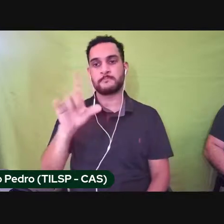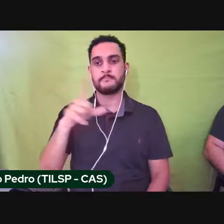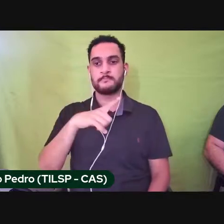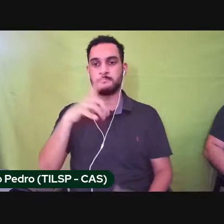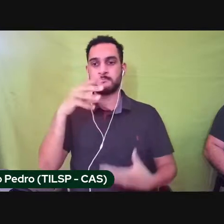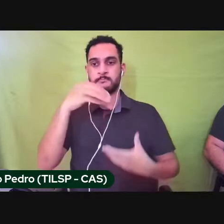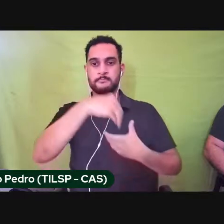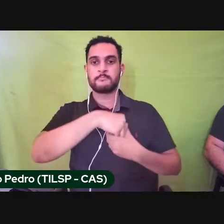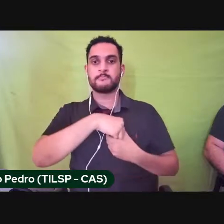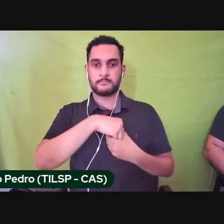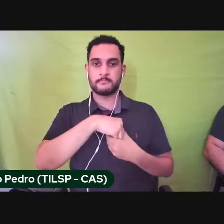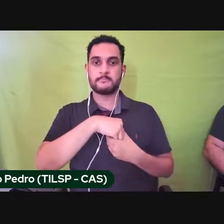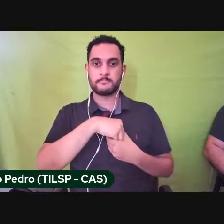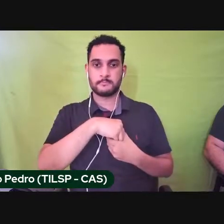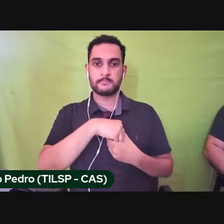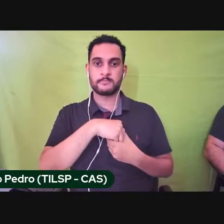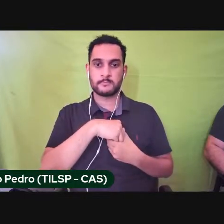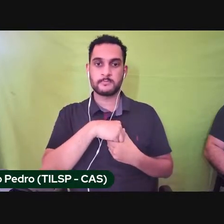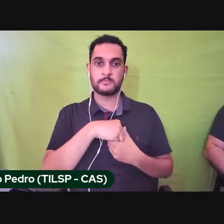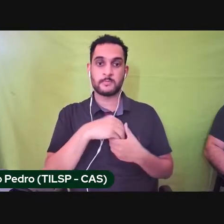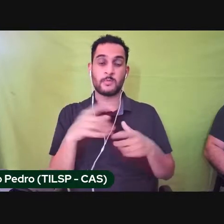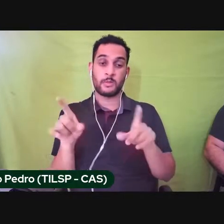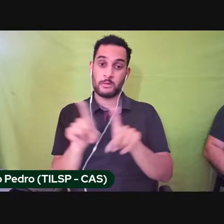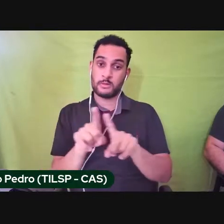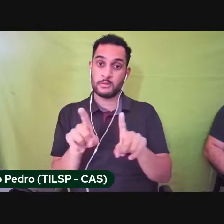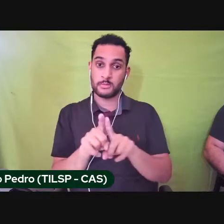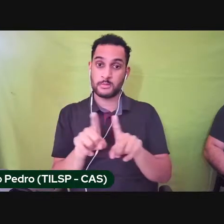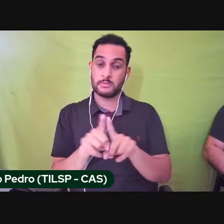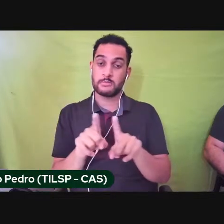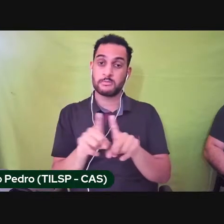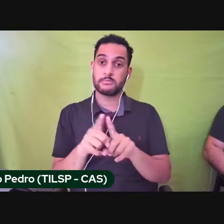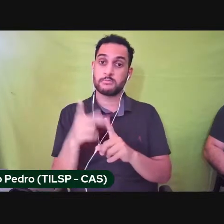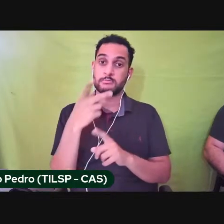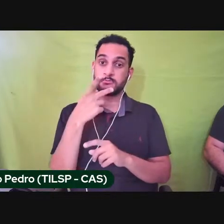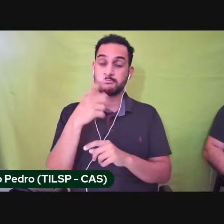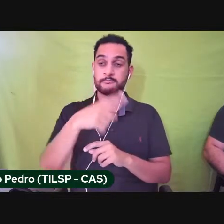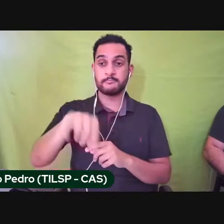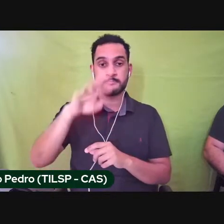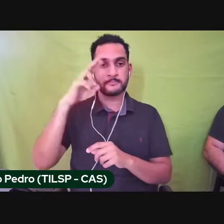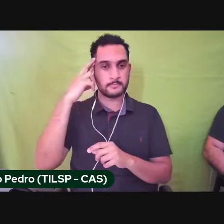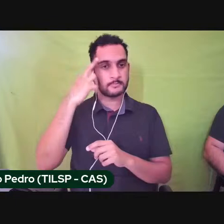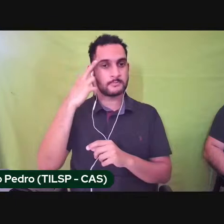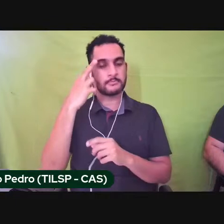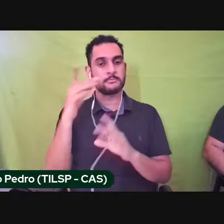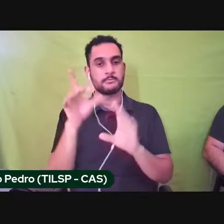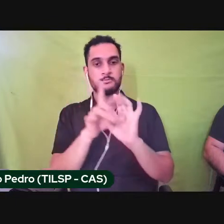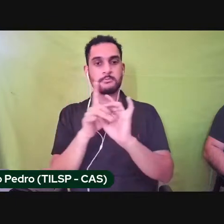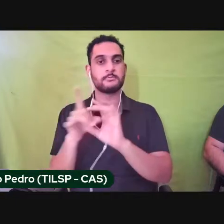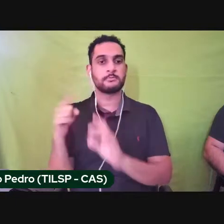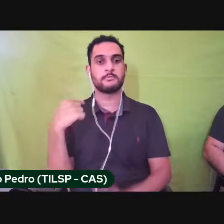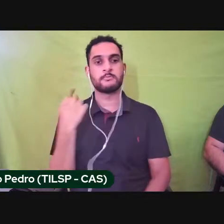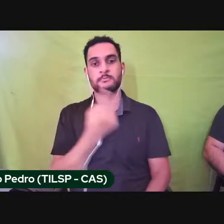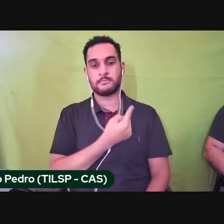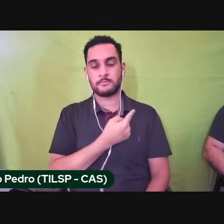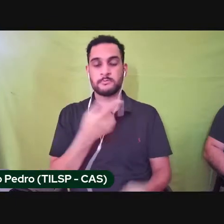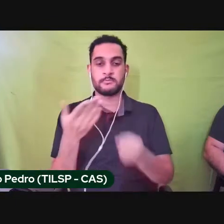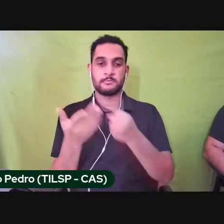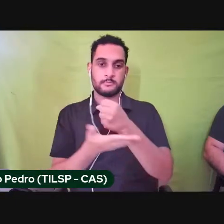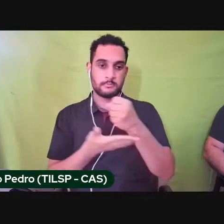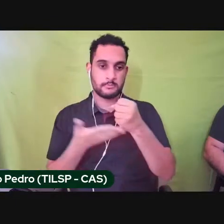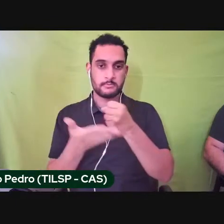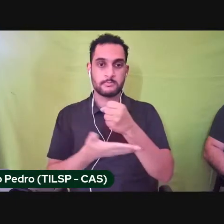si. Eu também faço uma reflexão, porque está dentro do nosso contexto, a Base Nacional